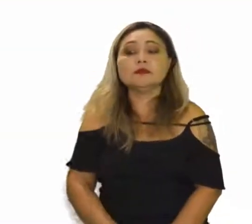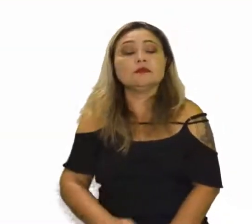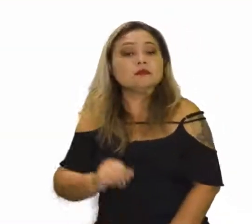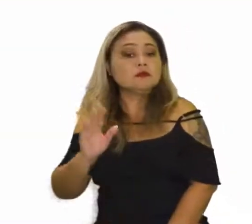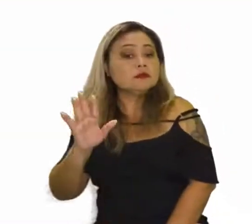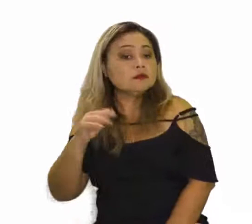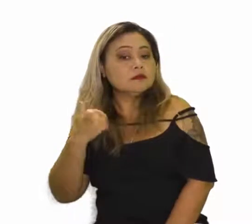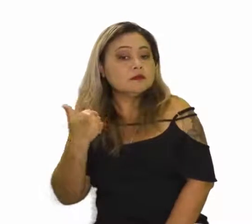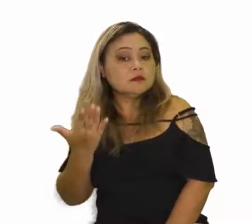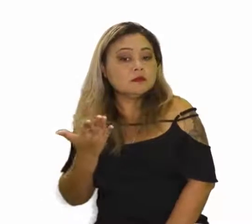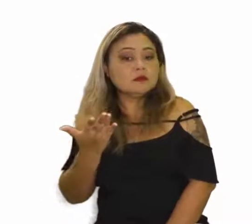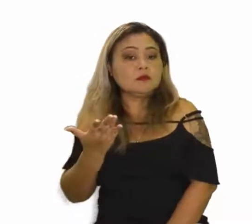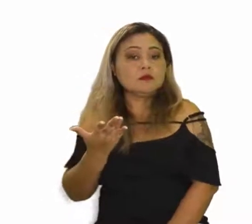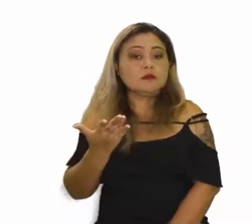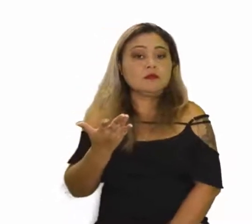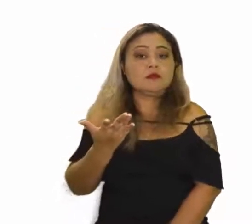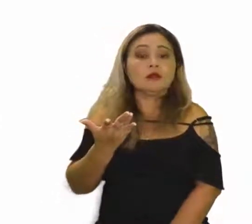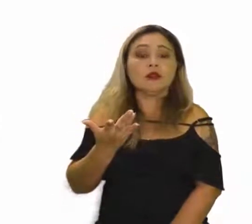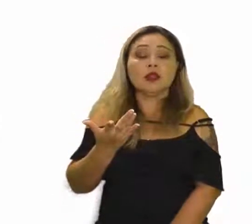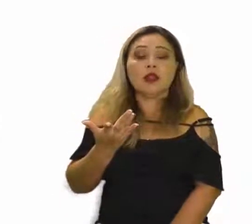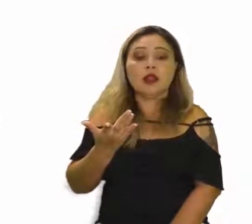Então vamos lá, produção.